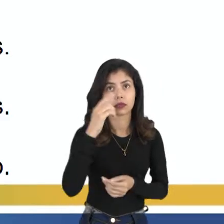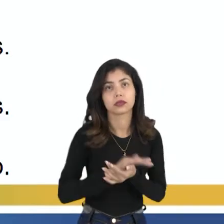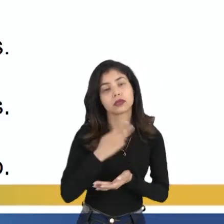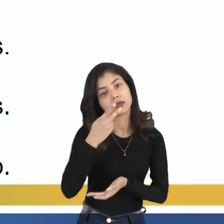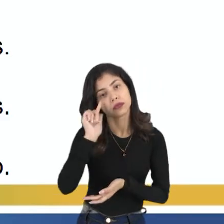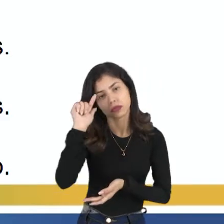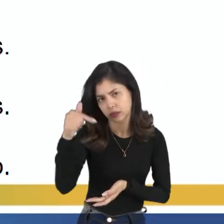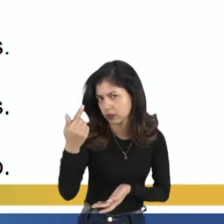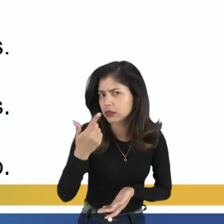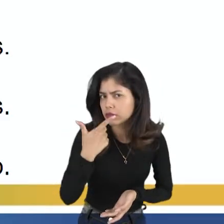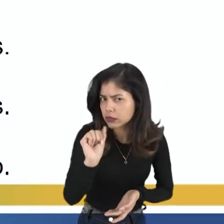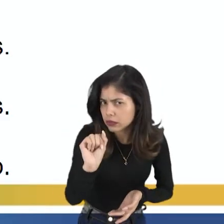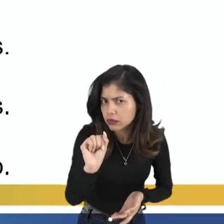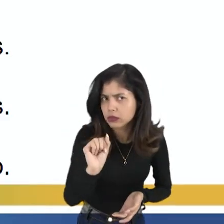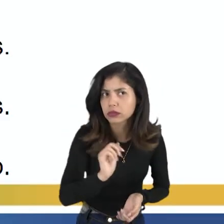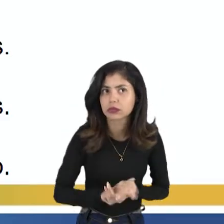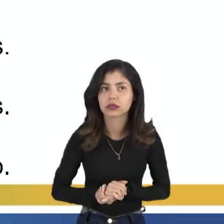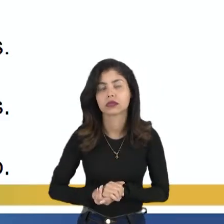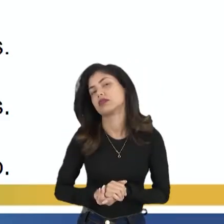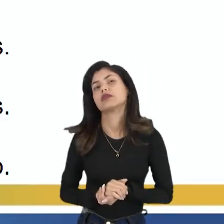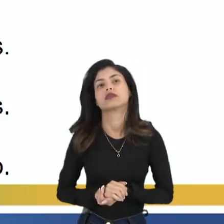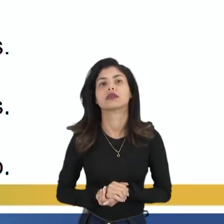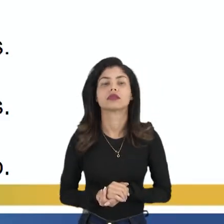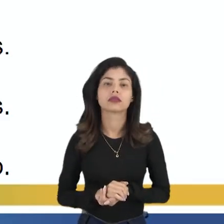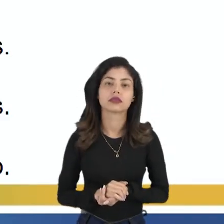os espanhóis a falarem outras línguas.